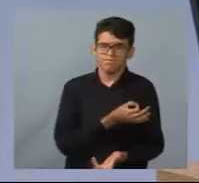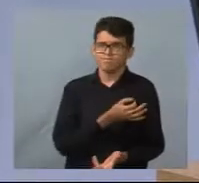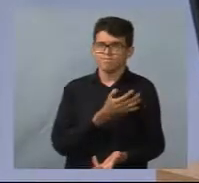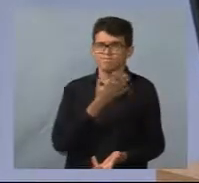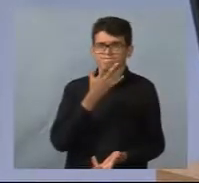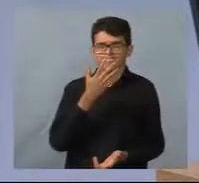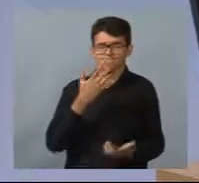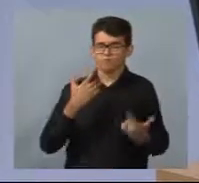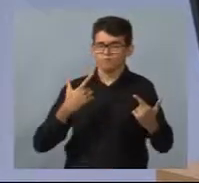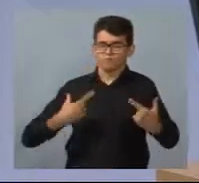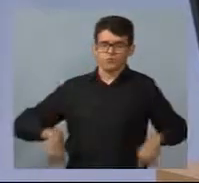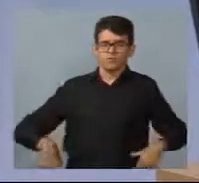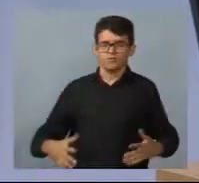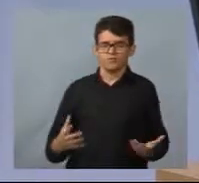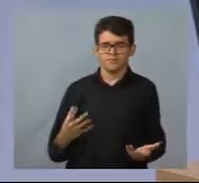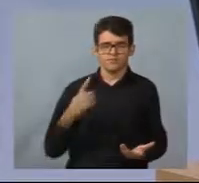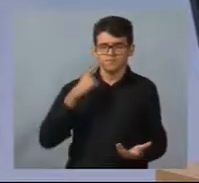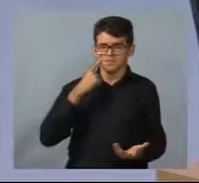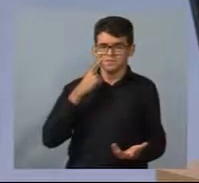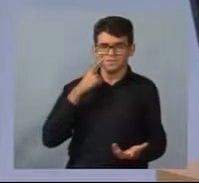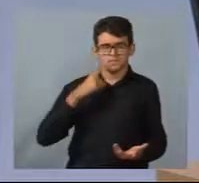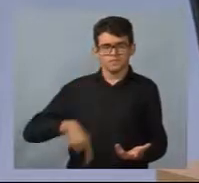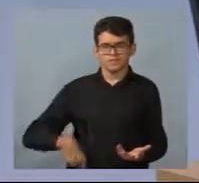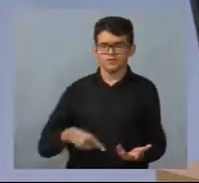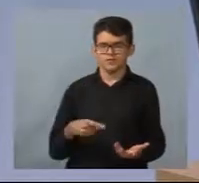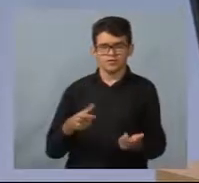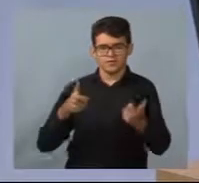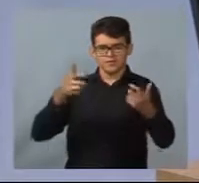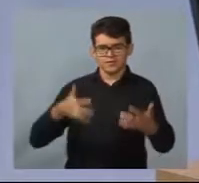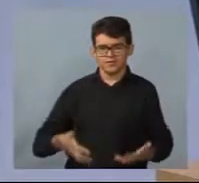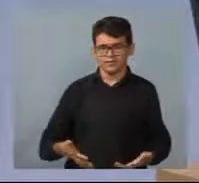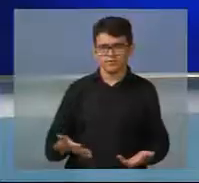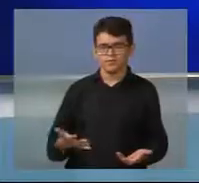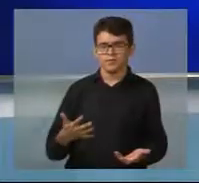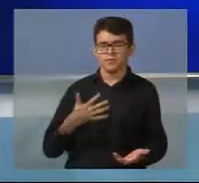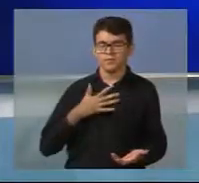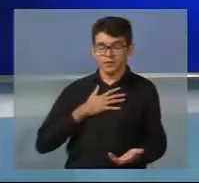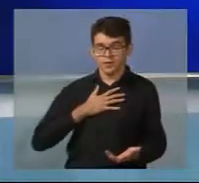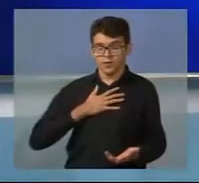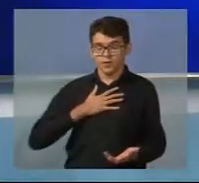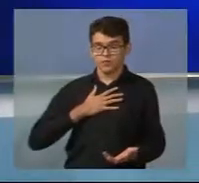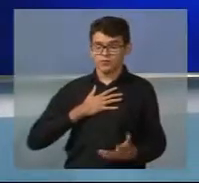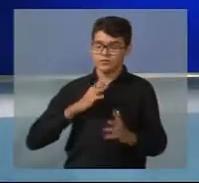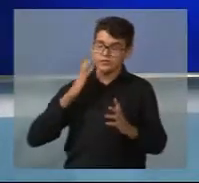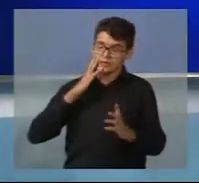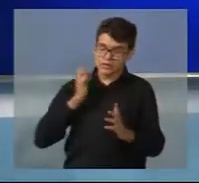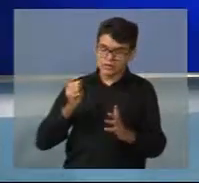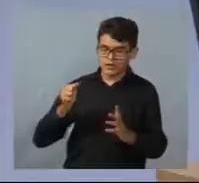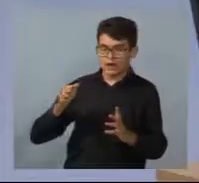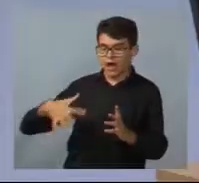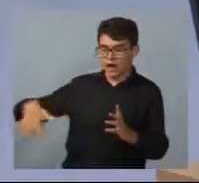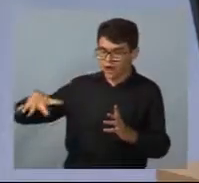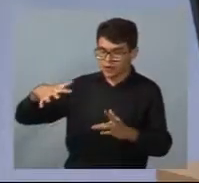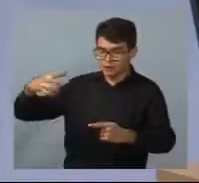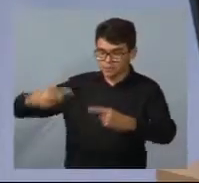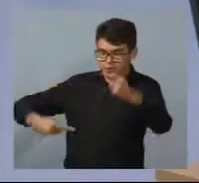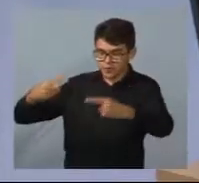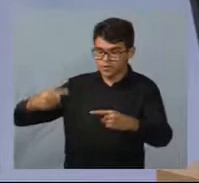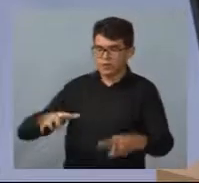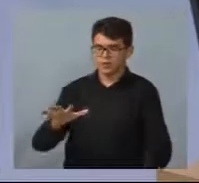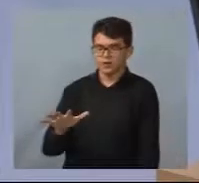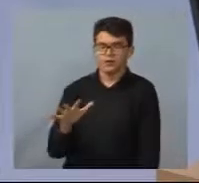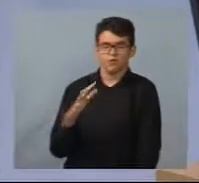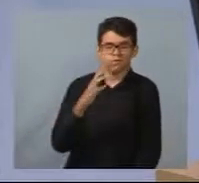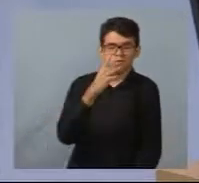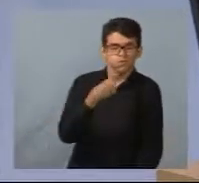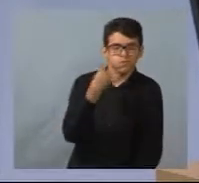parte jurídica. Eu prefiro ficar na parte política. E você acha que foi um julgamento político? O próprio